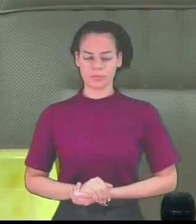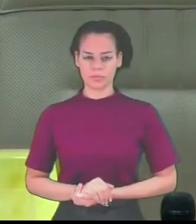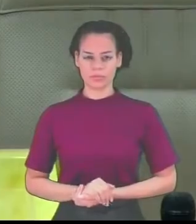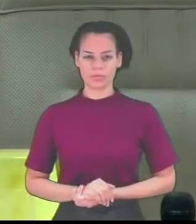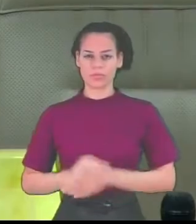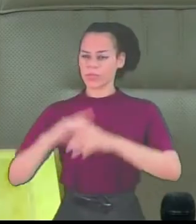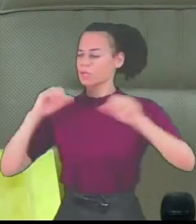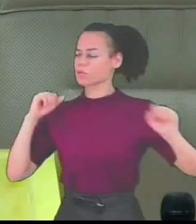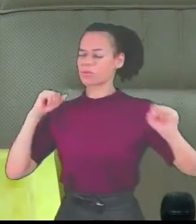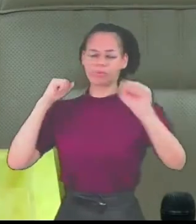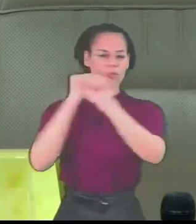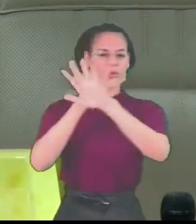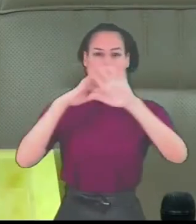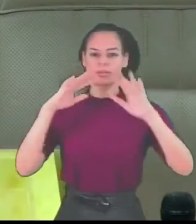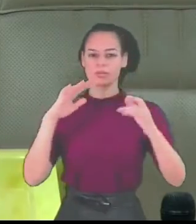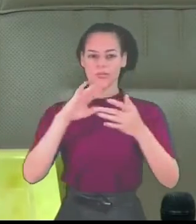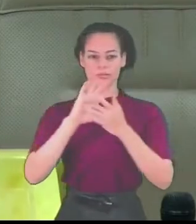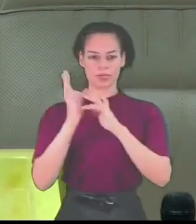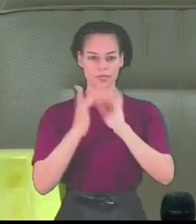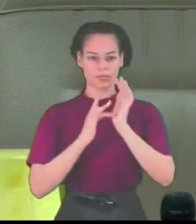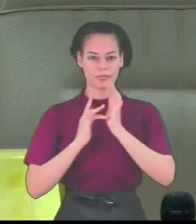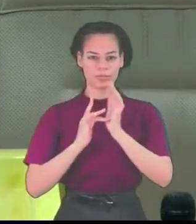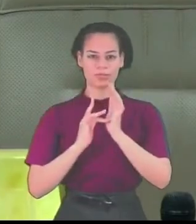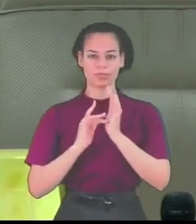a loja Jesus